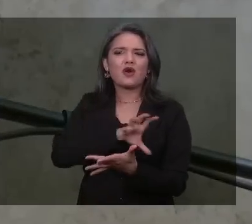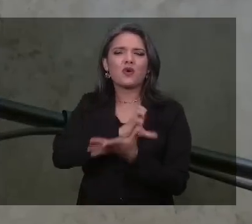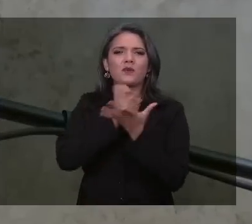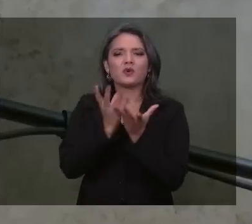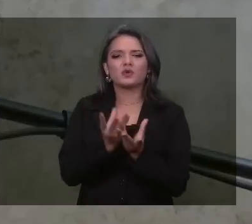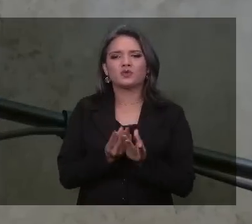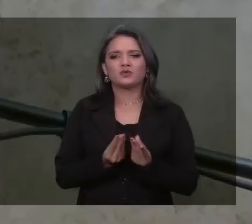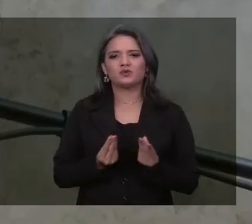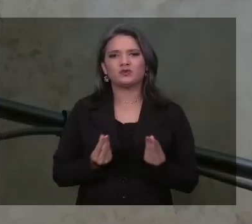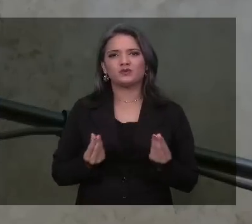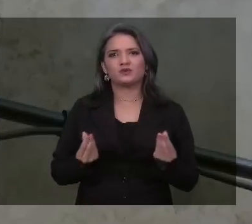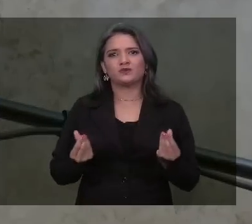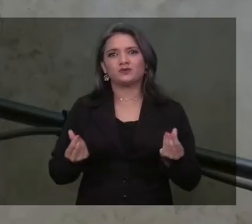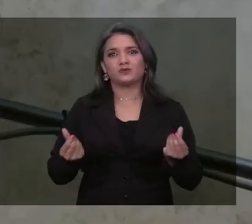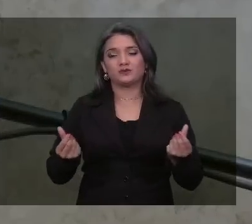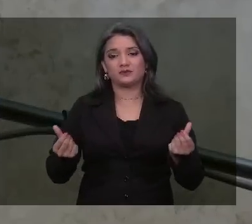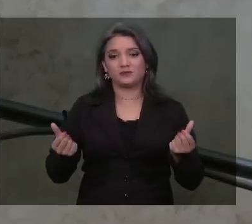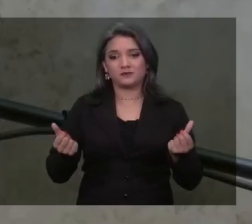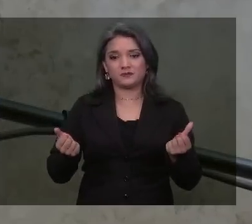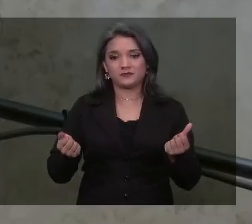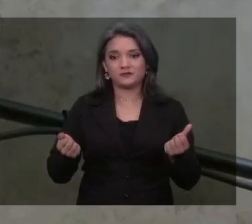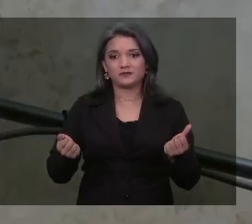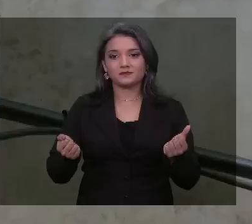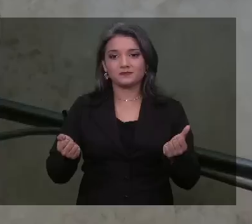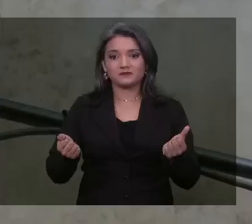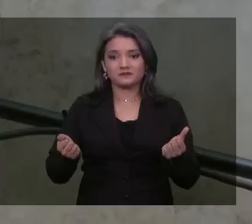cair doente,